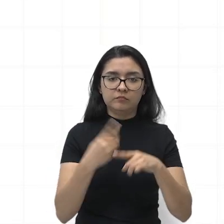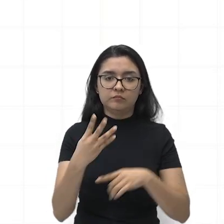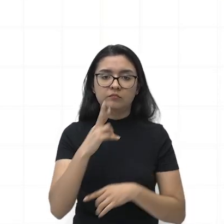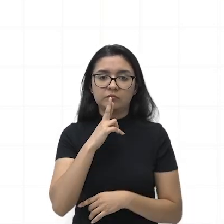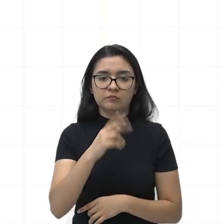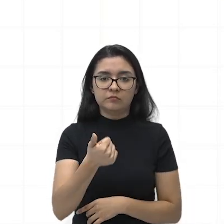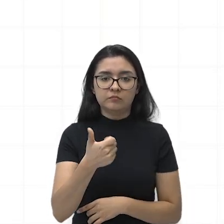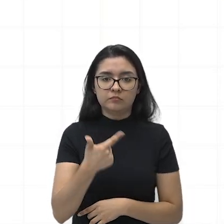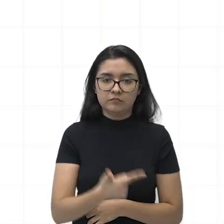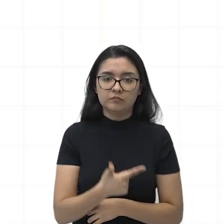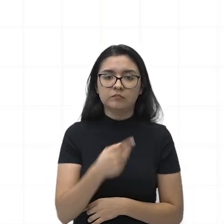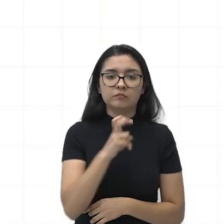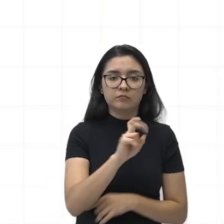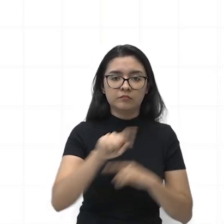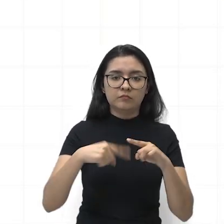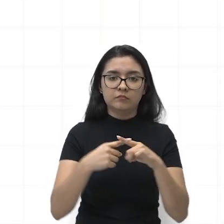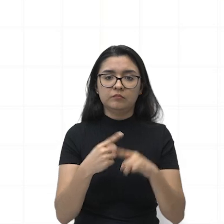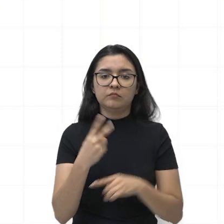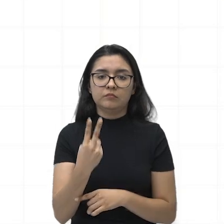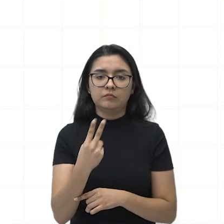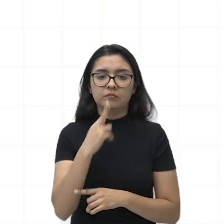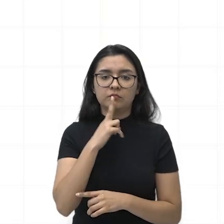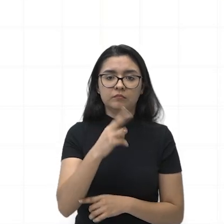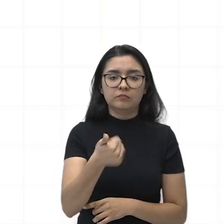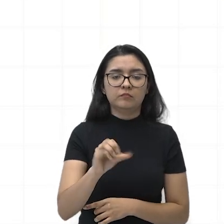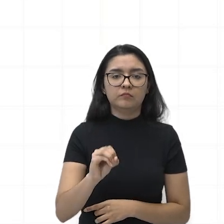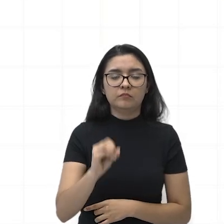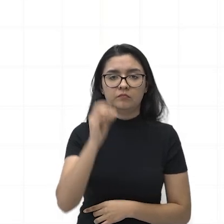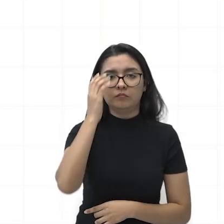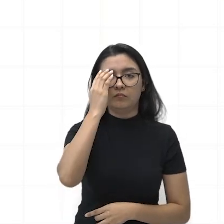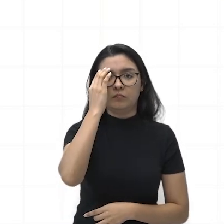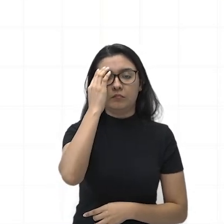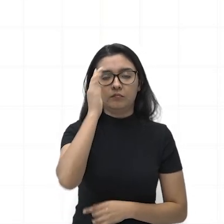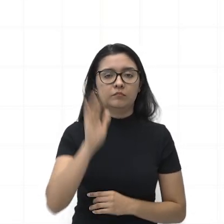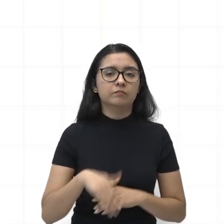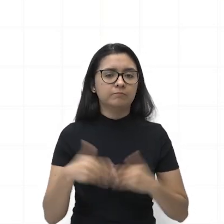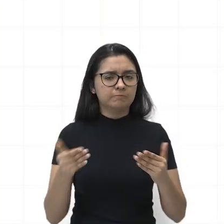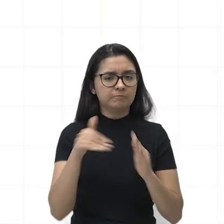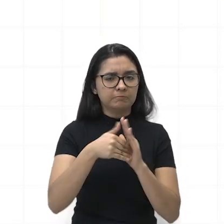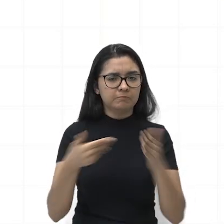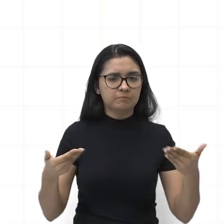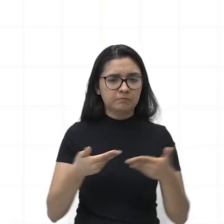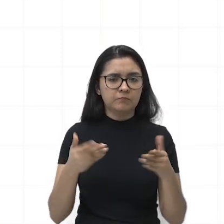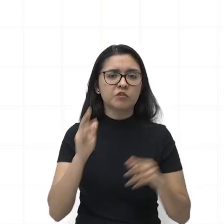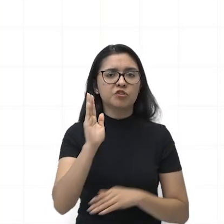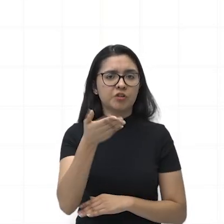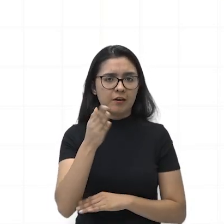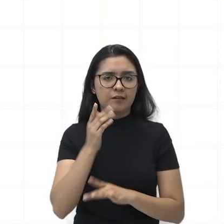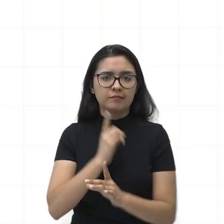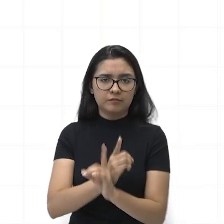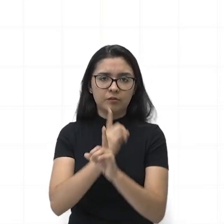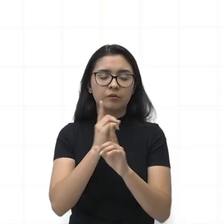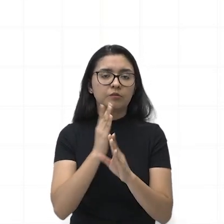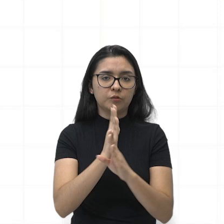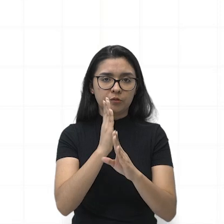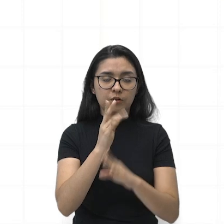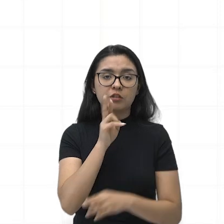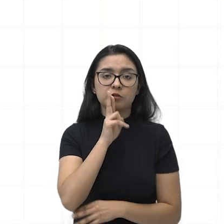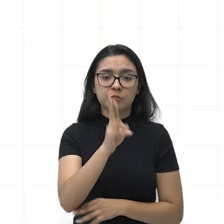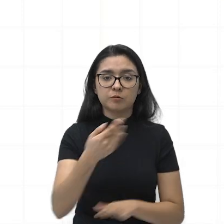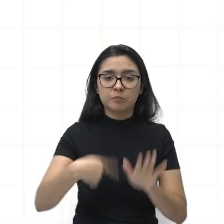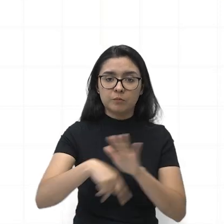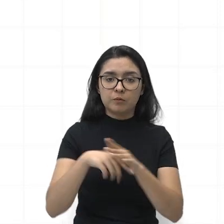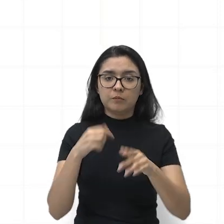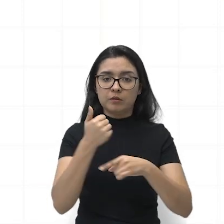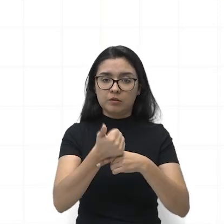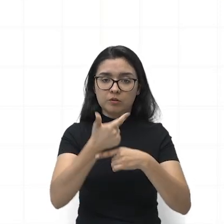12, e 5 vezes 2, que é igual a 10. Até aqui, meus queridos alunos, já é a resposta, é uma resposta,